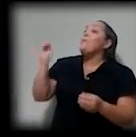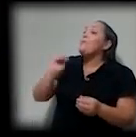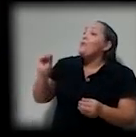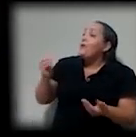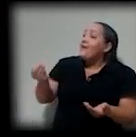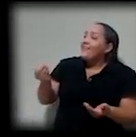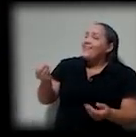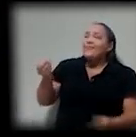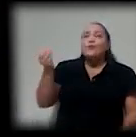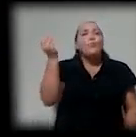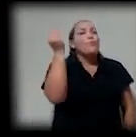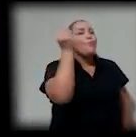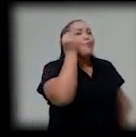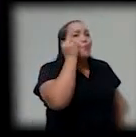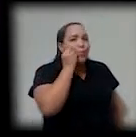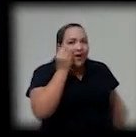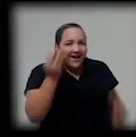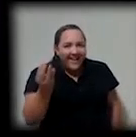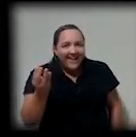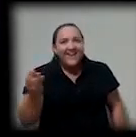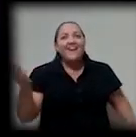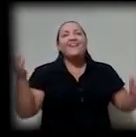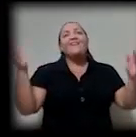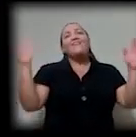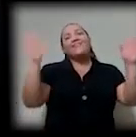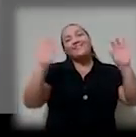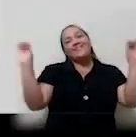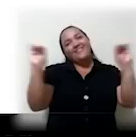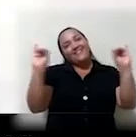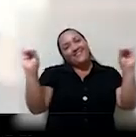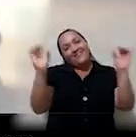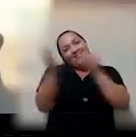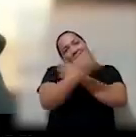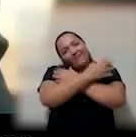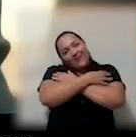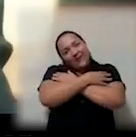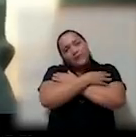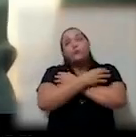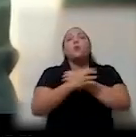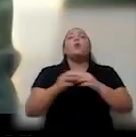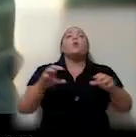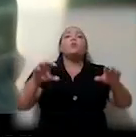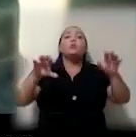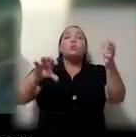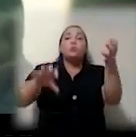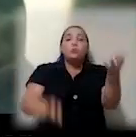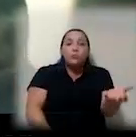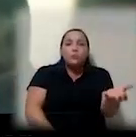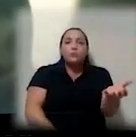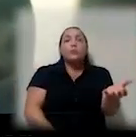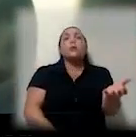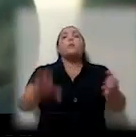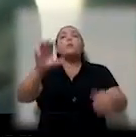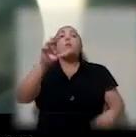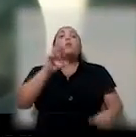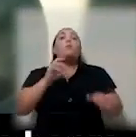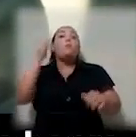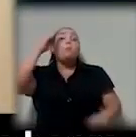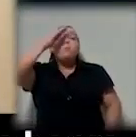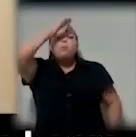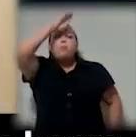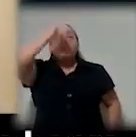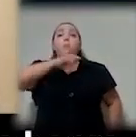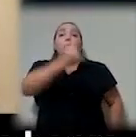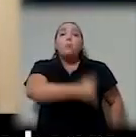fica? Valeu, pessoal. Um abraço a todo mundo aí. No Congresso Nacional, Bolsonaro tem orgulho de dizer